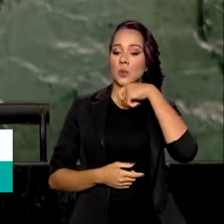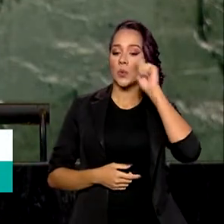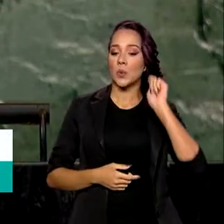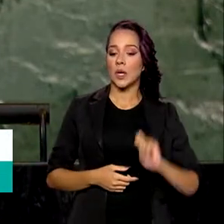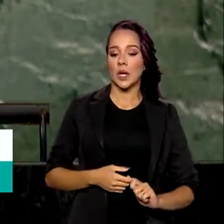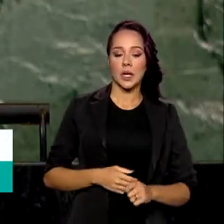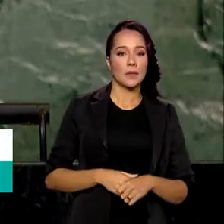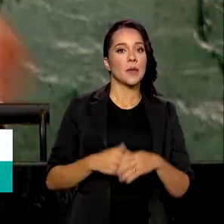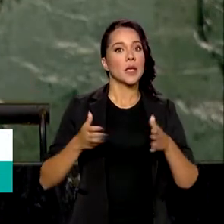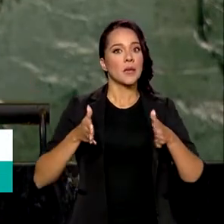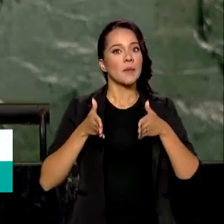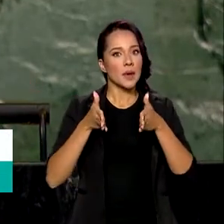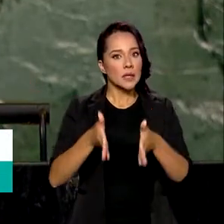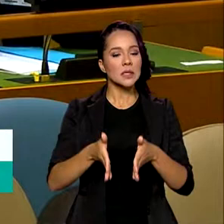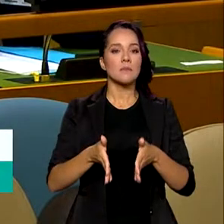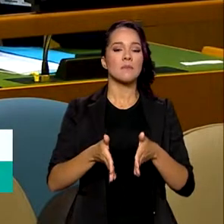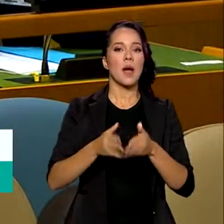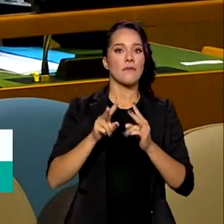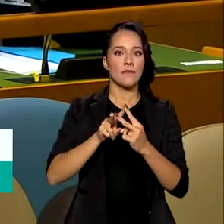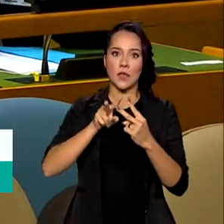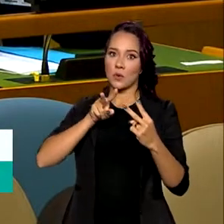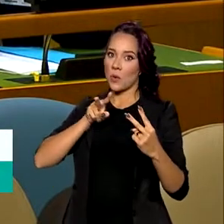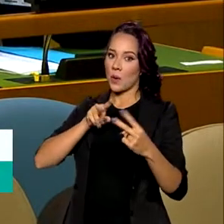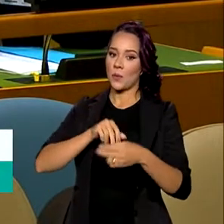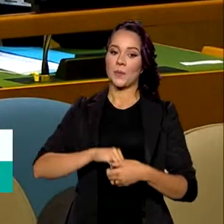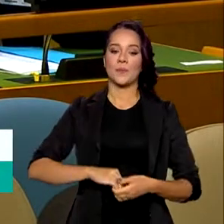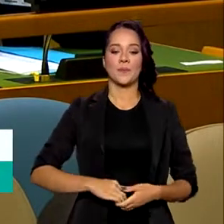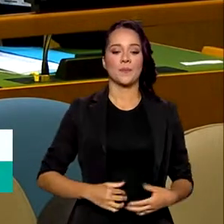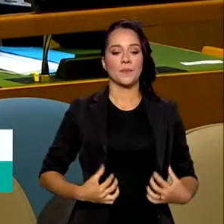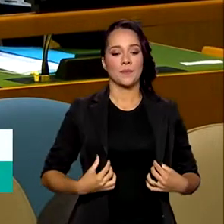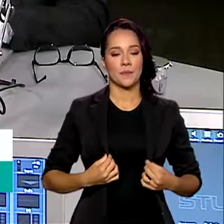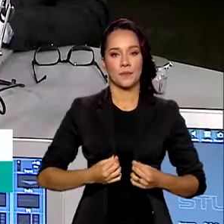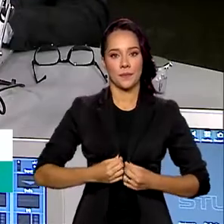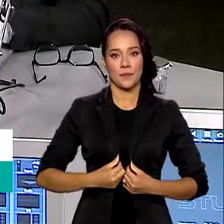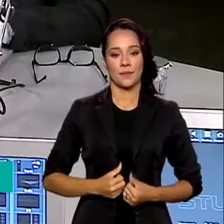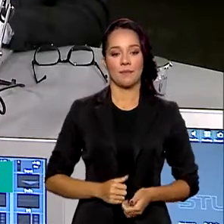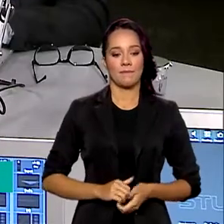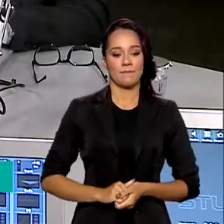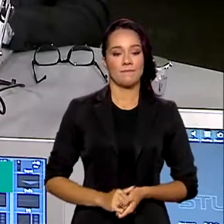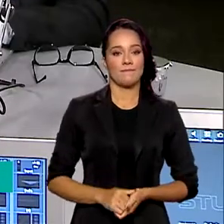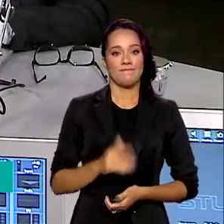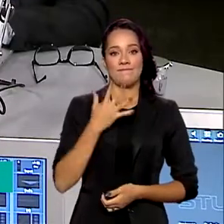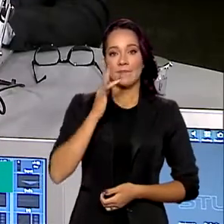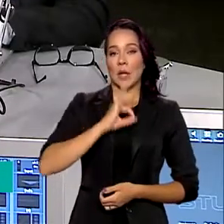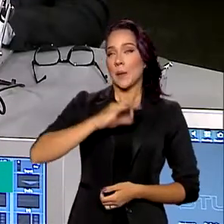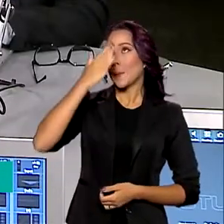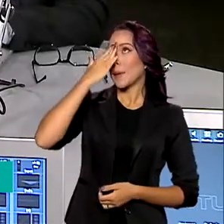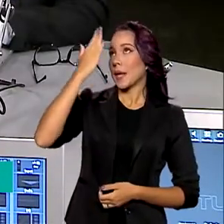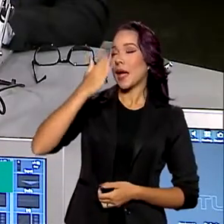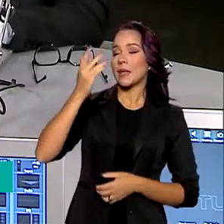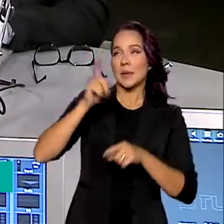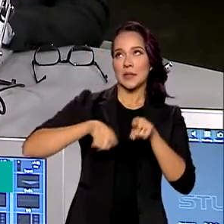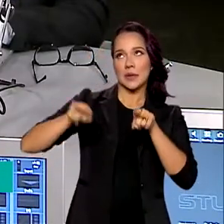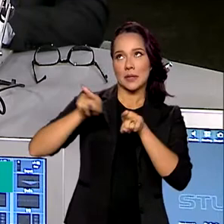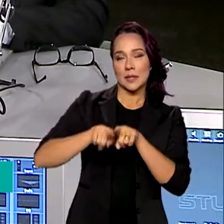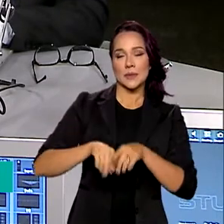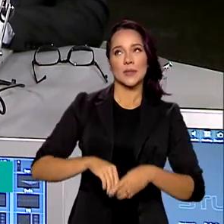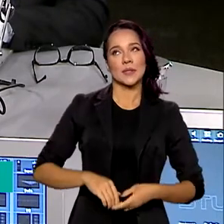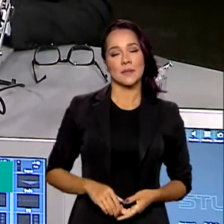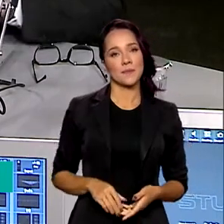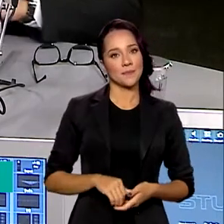belem-pe que participará de maneira virtual Monique Ah tá ótimo muito obrigada pelas atualizações